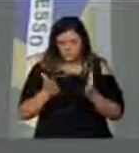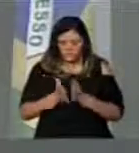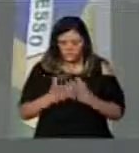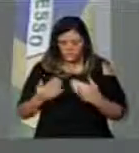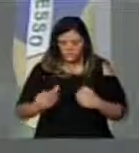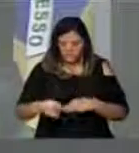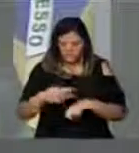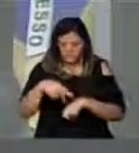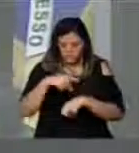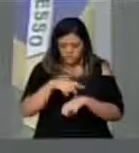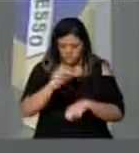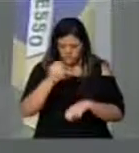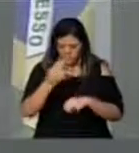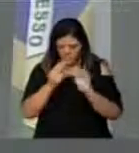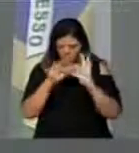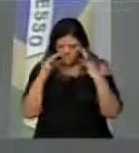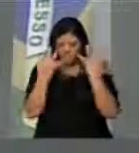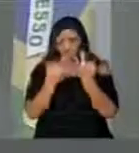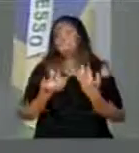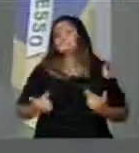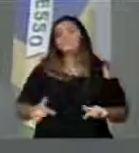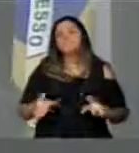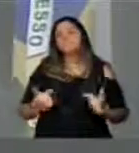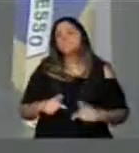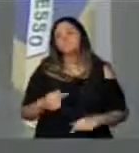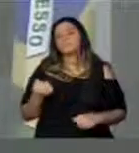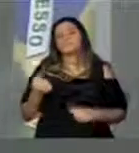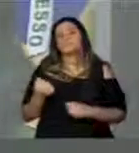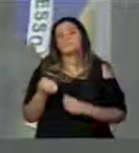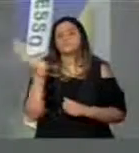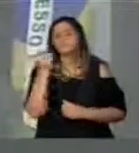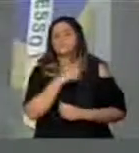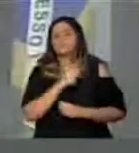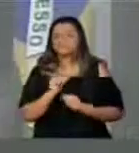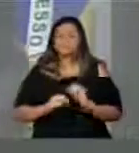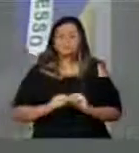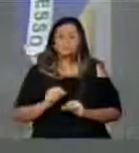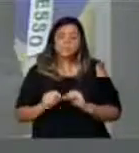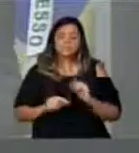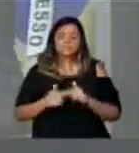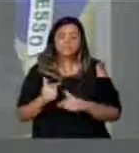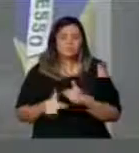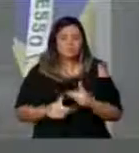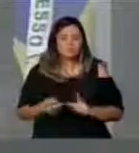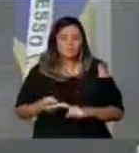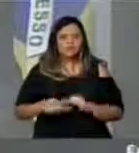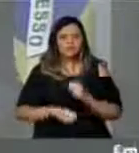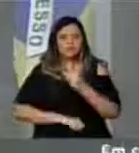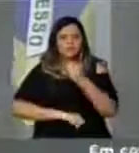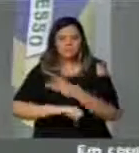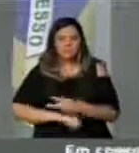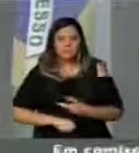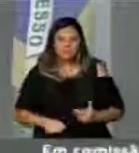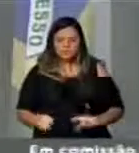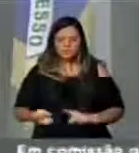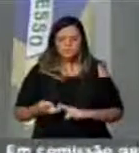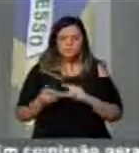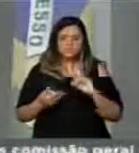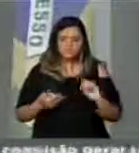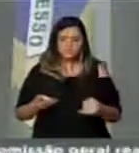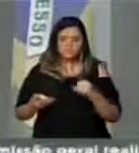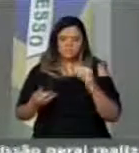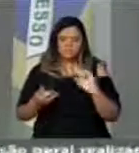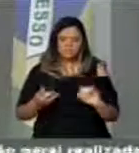penalize aquela família que não têm outra alternativa em regiões que não têm emprego que não têm bom a oportunidade como interior